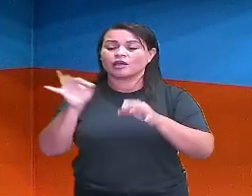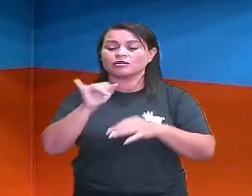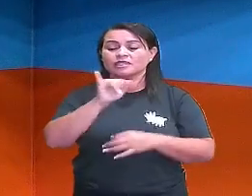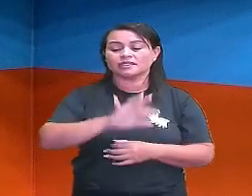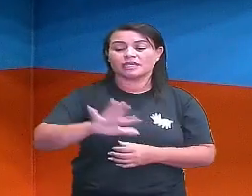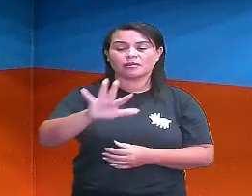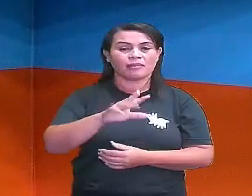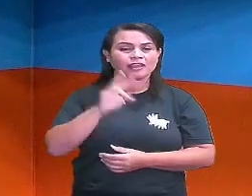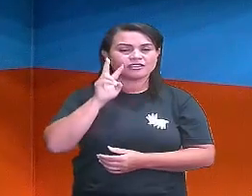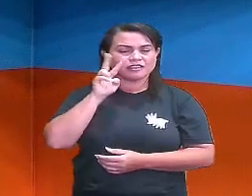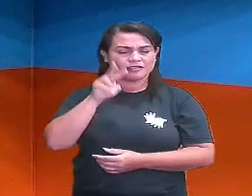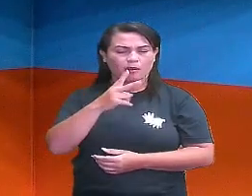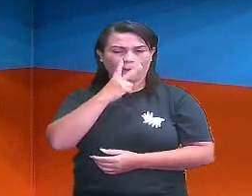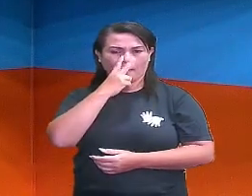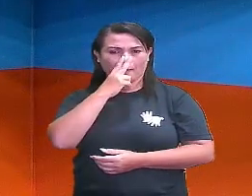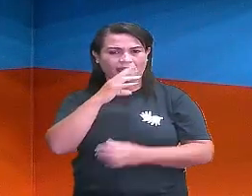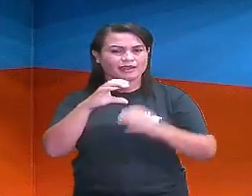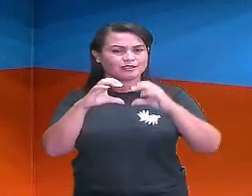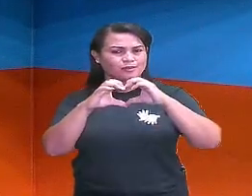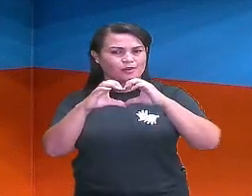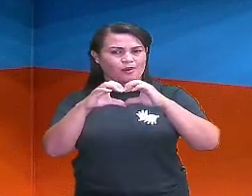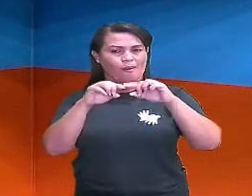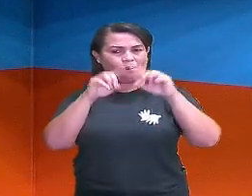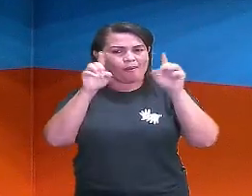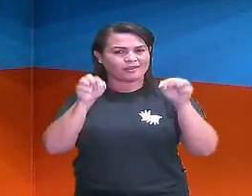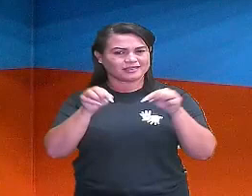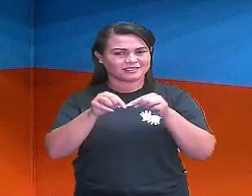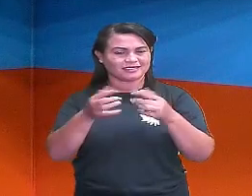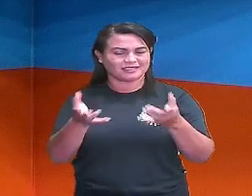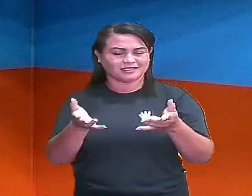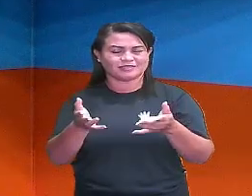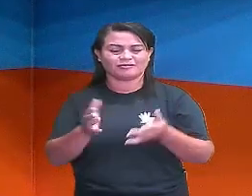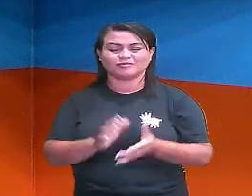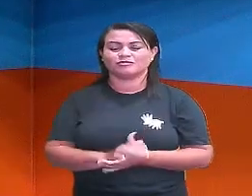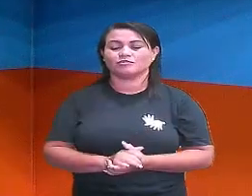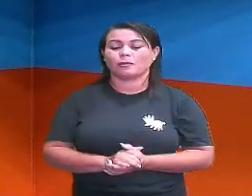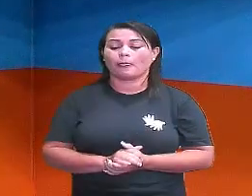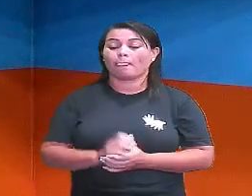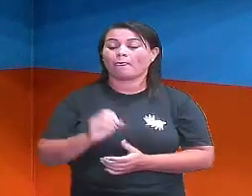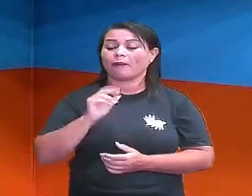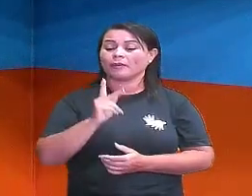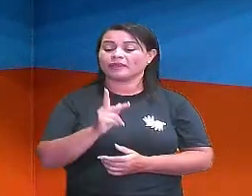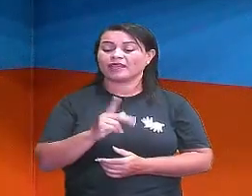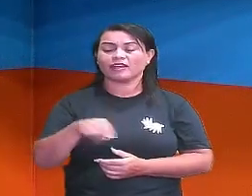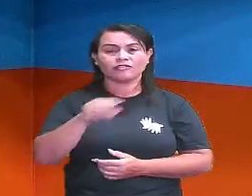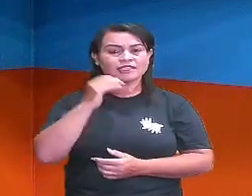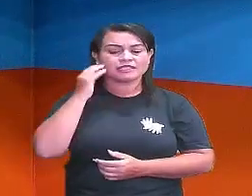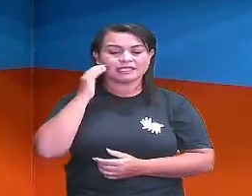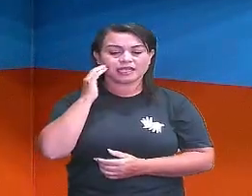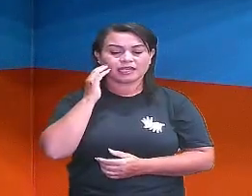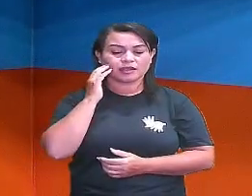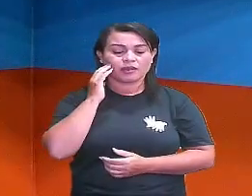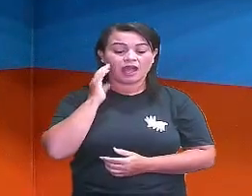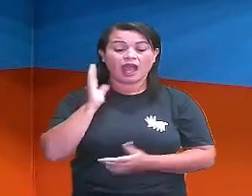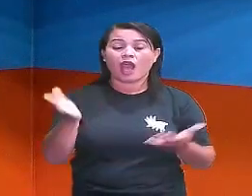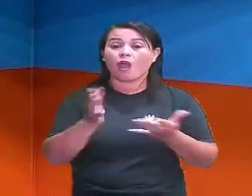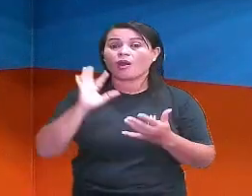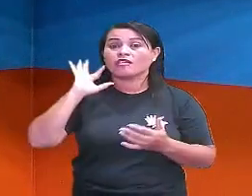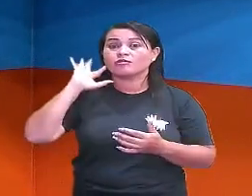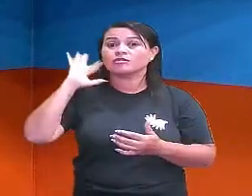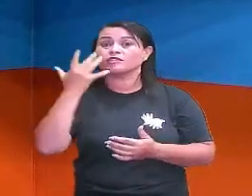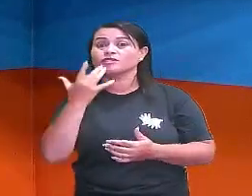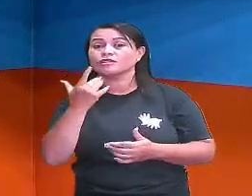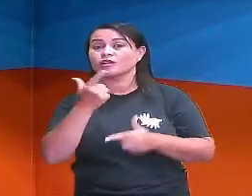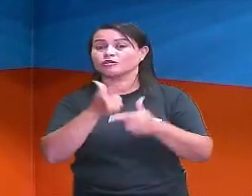imagem que a gente pode dar essa ideiazinha aí, né? De um coração. Ok? Deu para entender? Vamos à